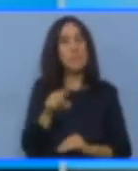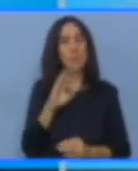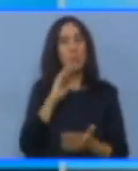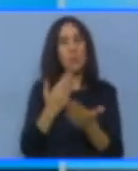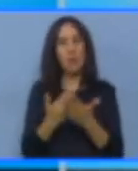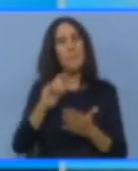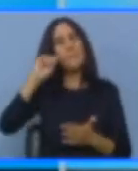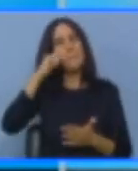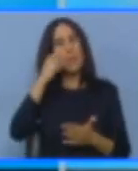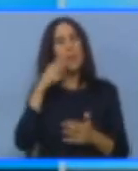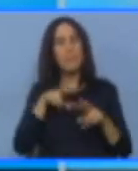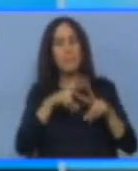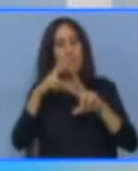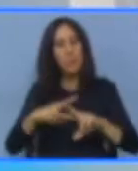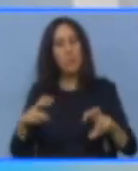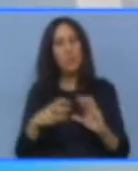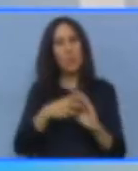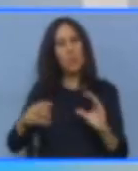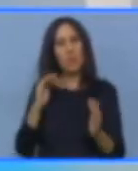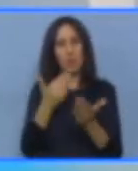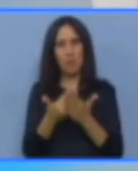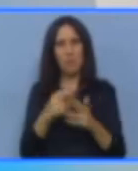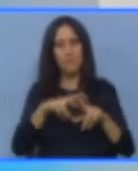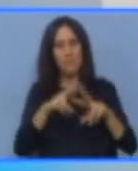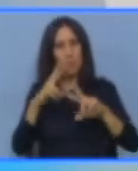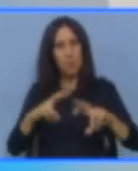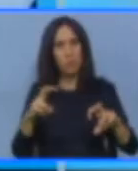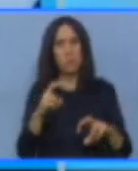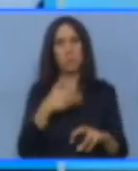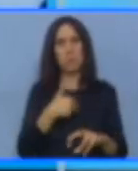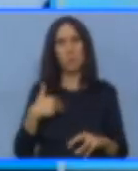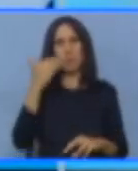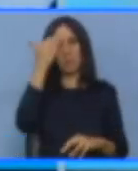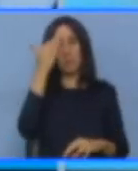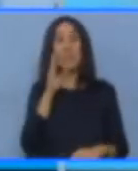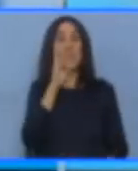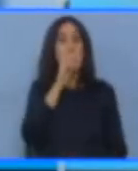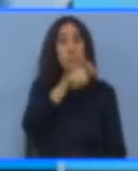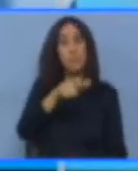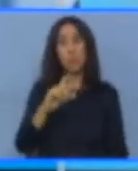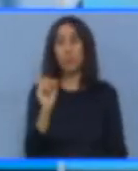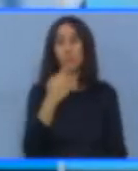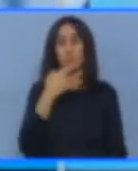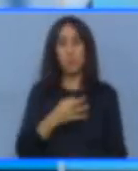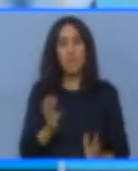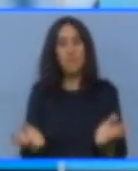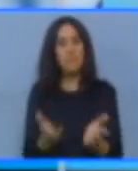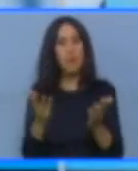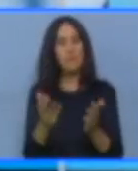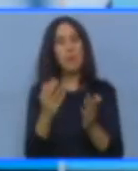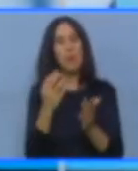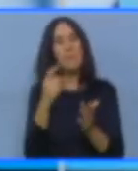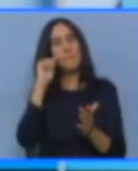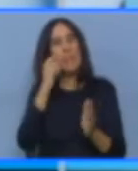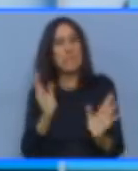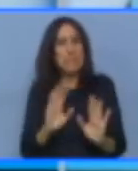empobrecer e encurtar o prognóstico, complicar o prognóstico da doença mental. Se as pessoas, e se todos nós contribuirmos para desmontar o estigma e